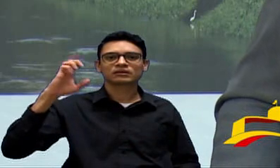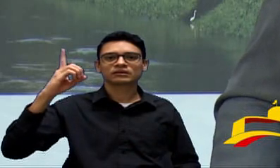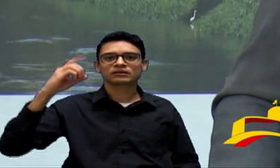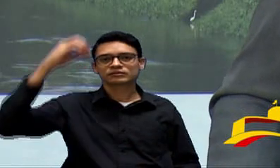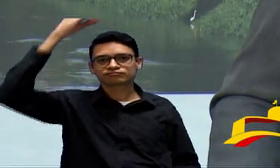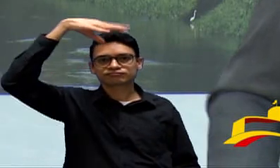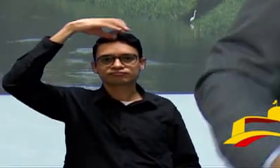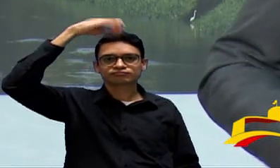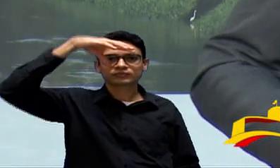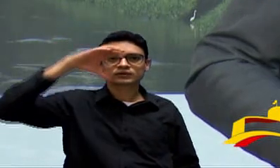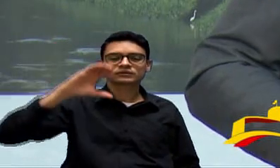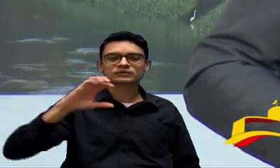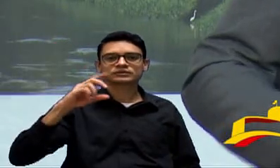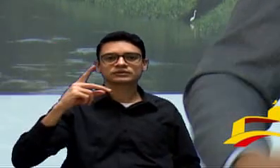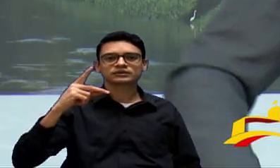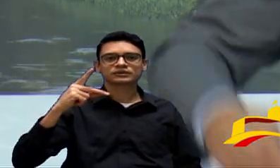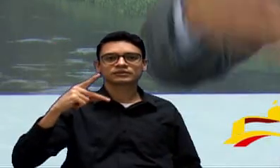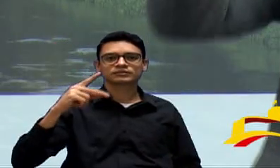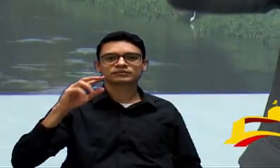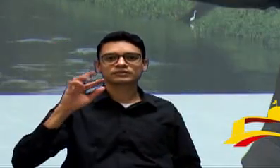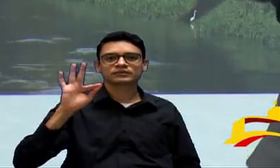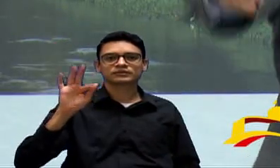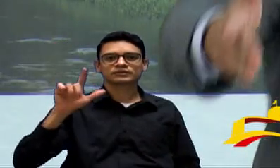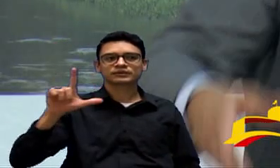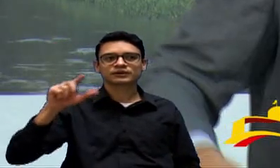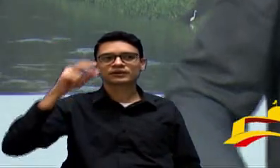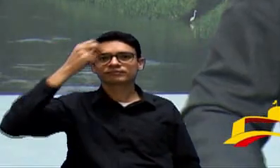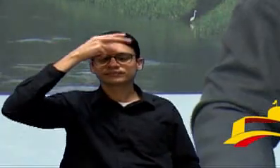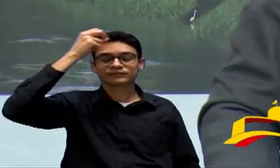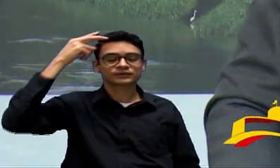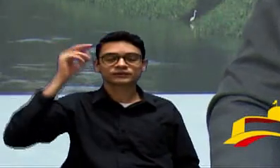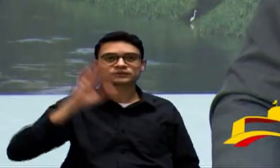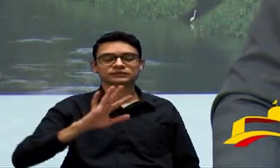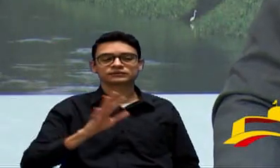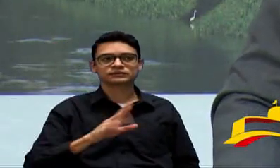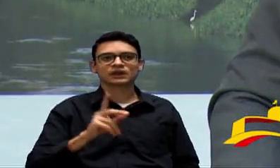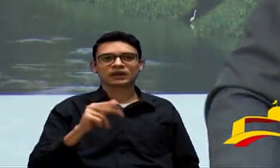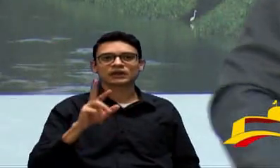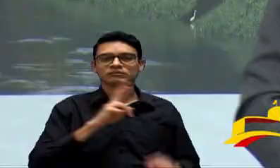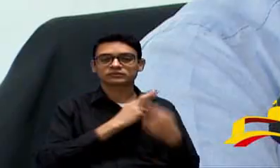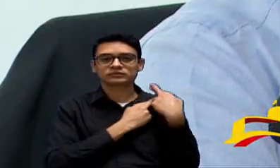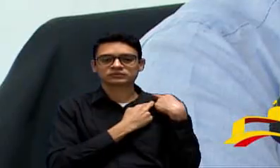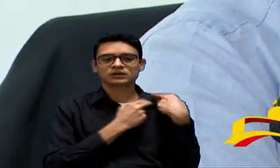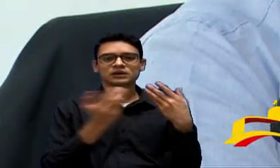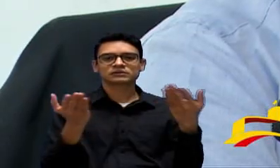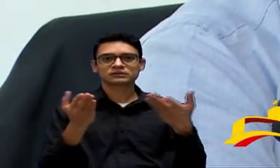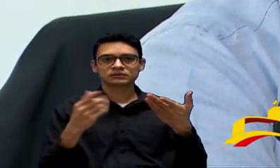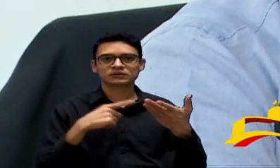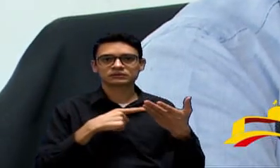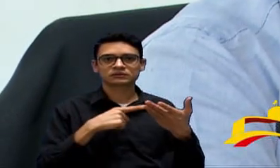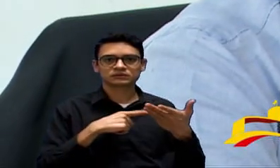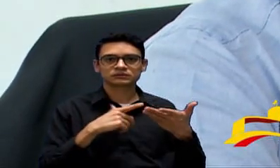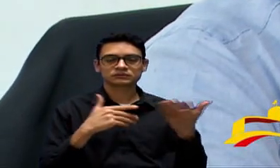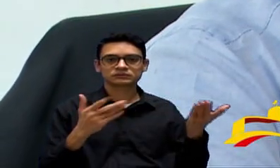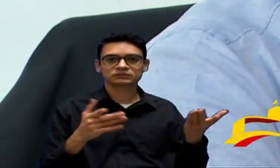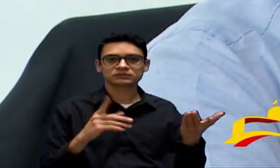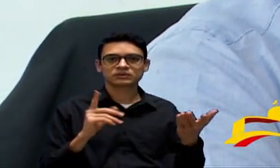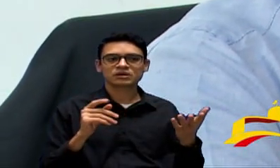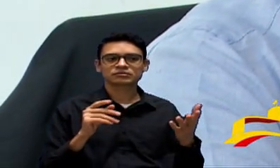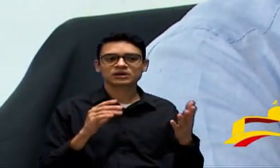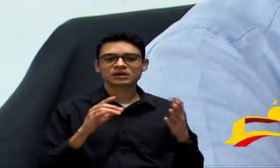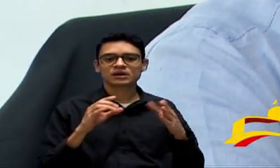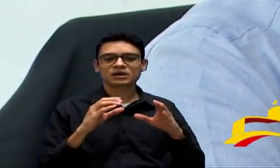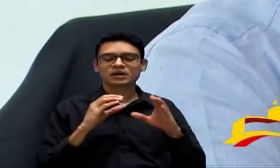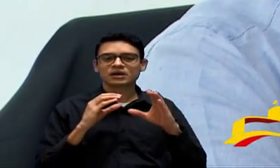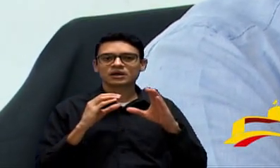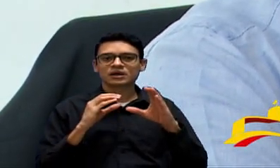isso. E no meu entender, aliás, a prefeitura que é responsável agora. Tem que contratar mais pessoas e fazer